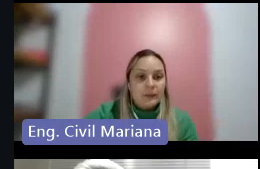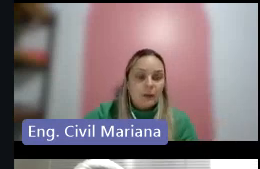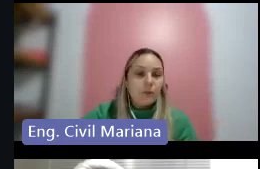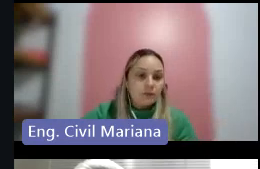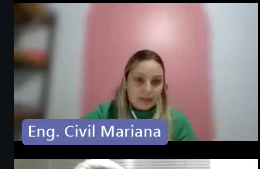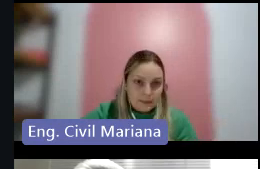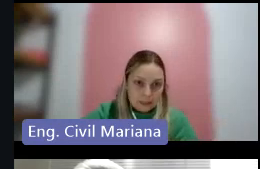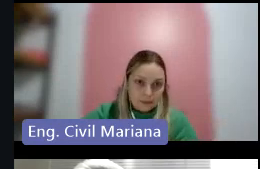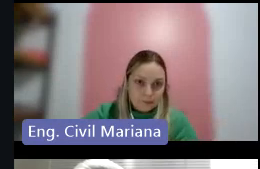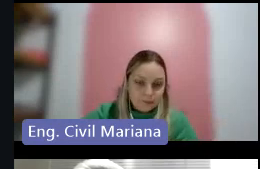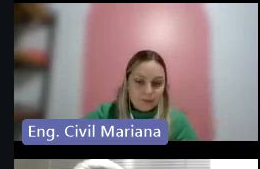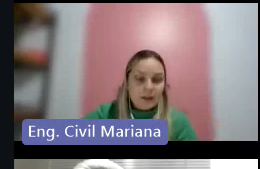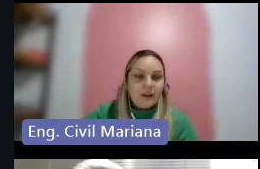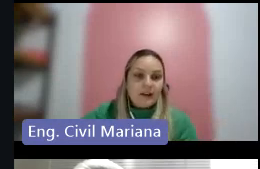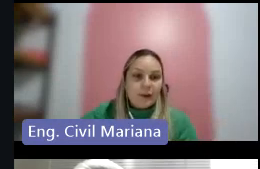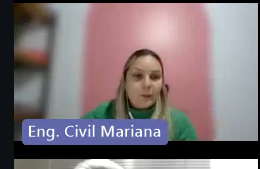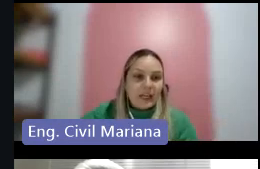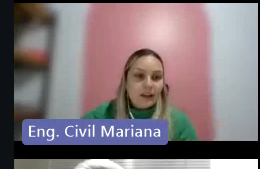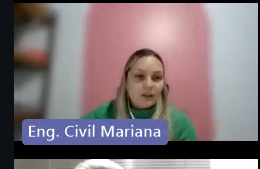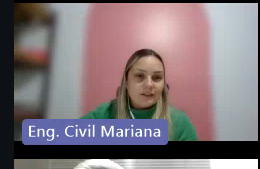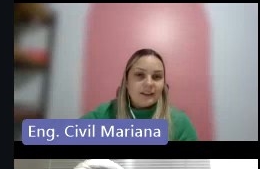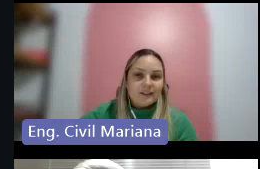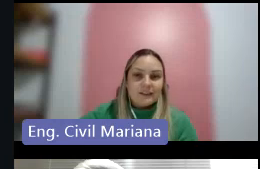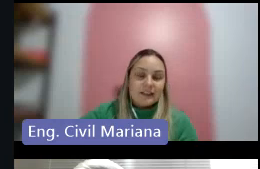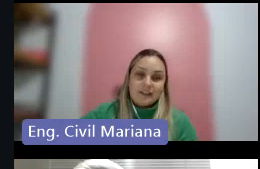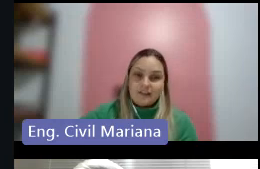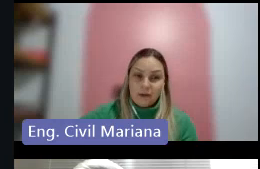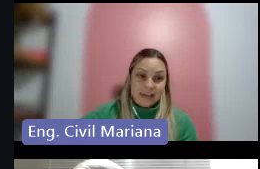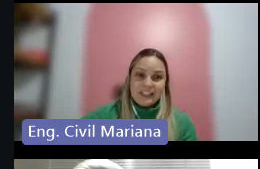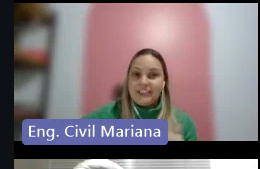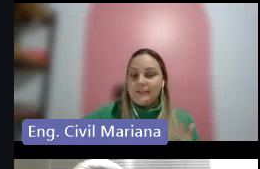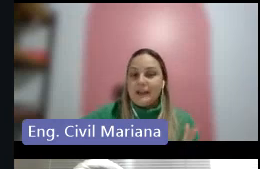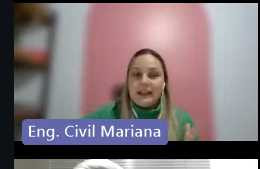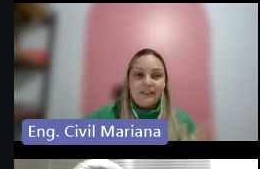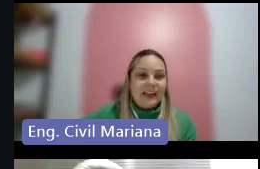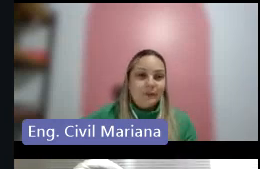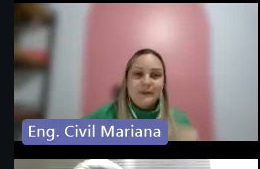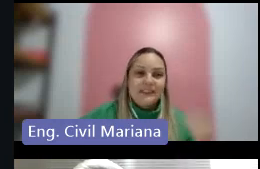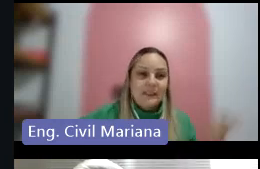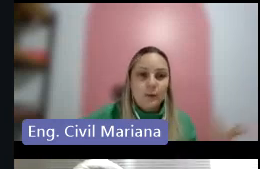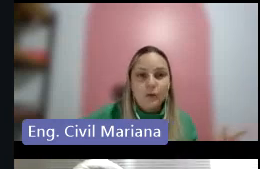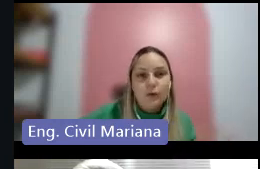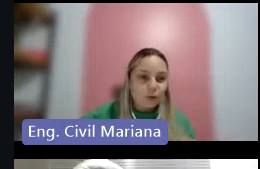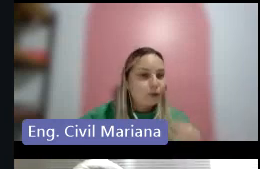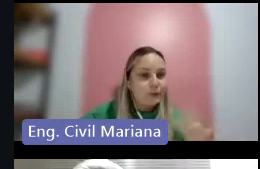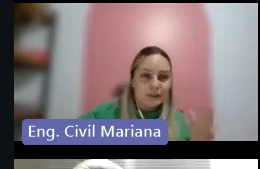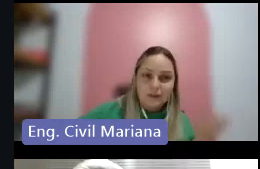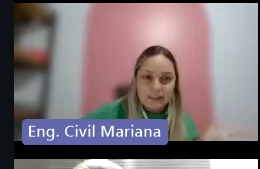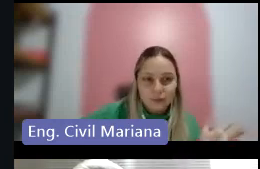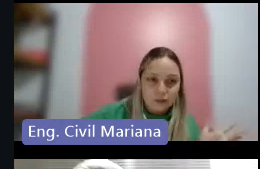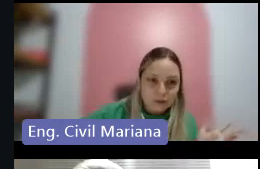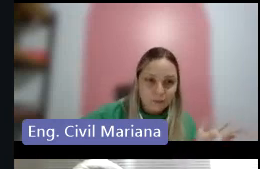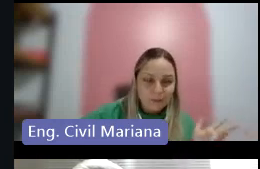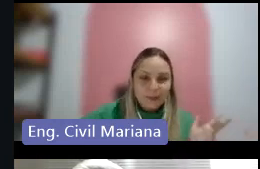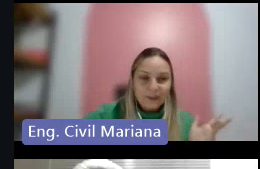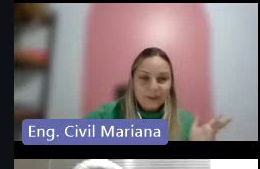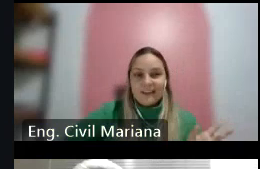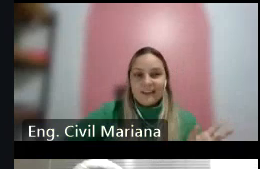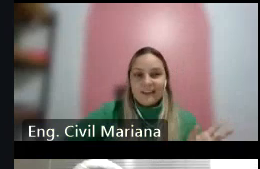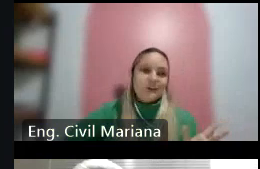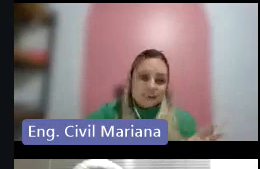consiga apresentar um bom trabalho. Eu brinco que quando eu estava na faculdade, a gente falava, eu vou pesquisar no Google, o Google me ajuda em